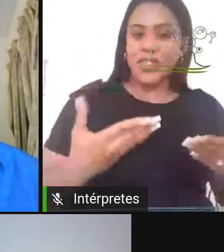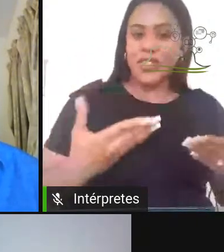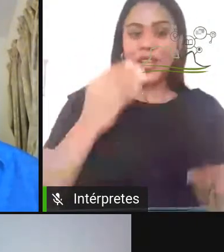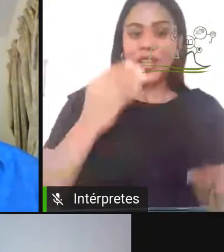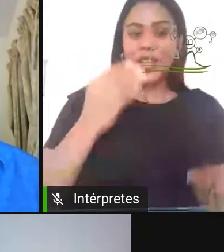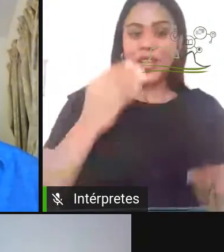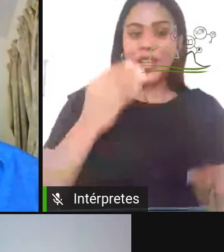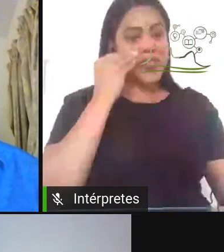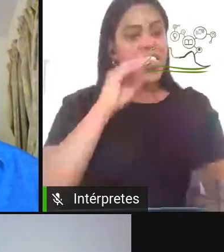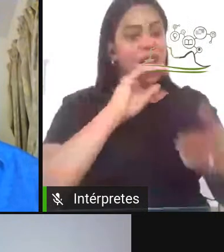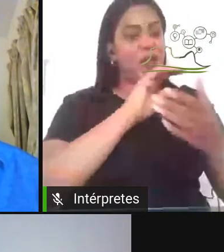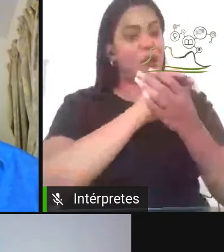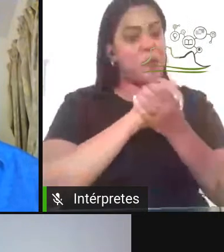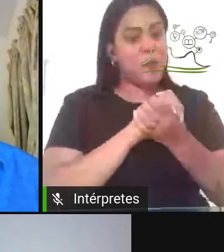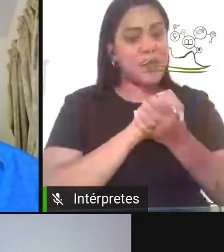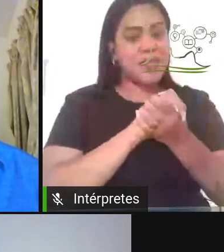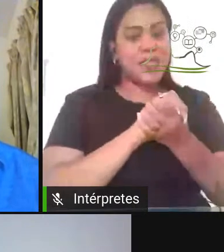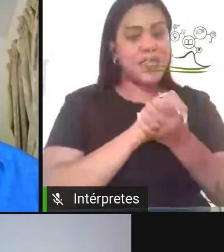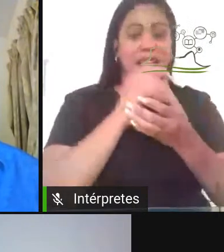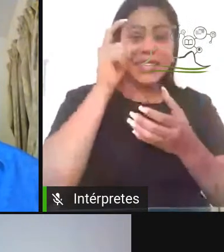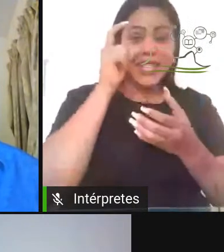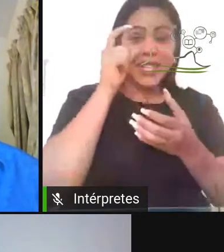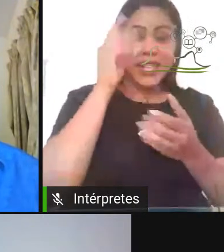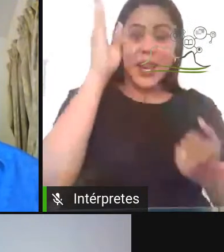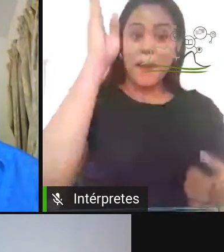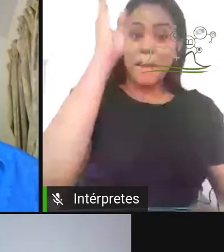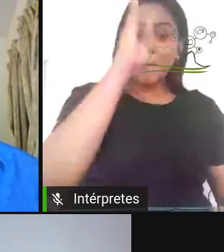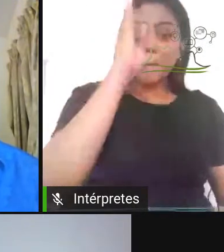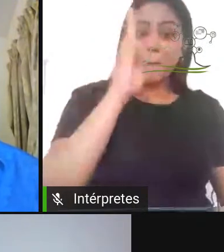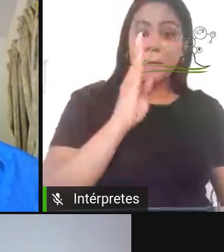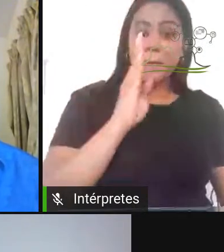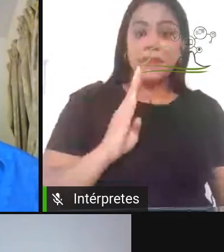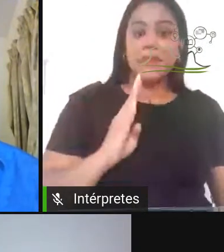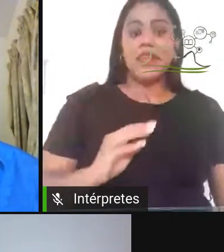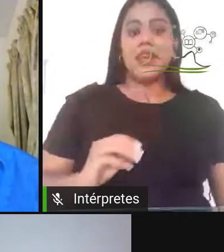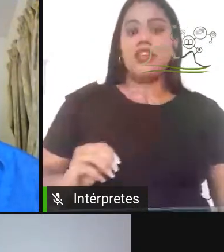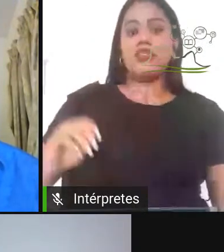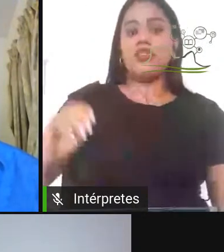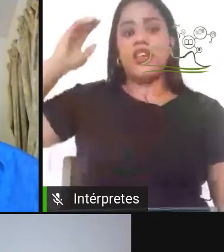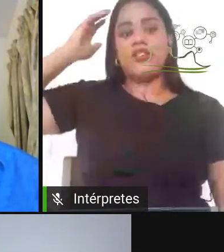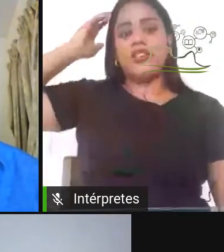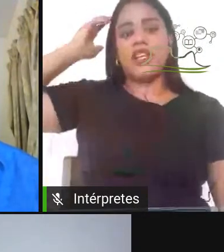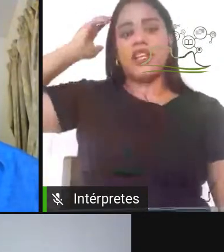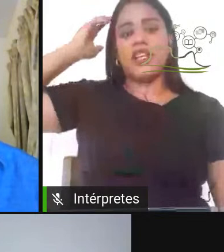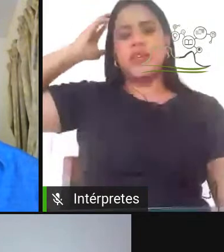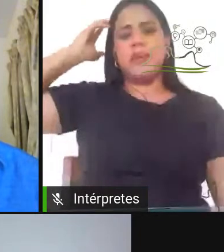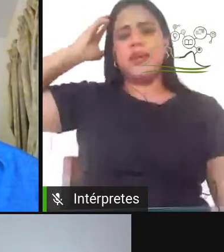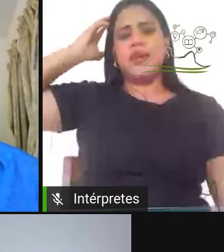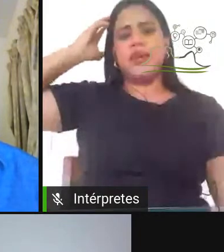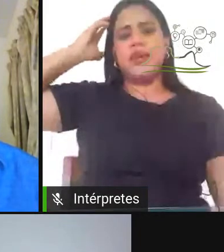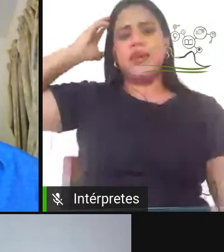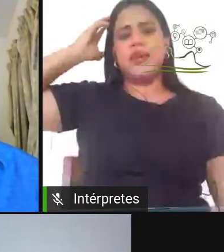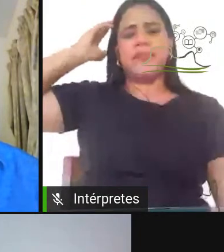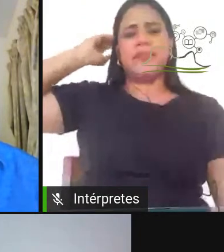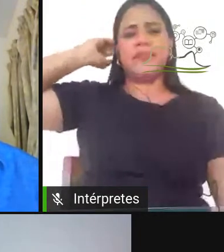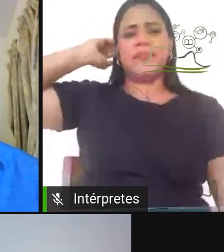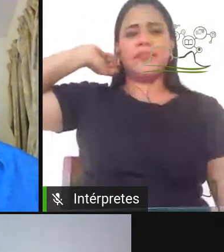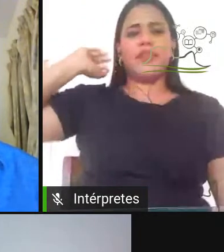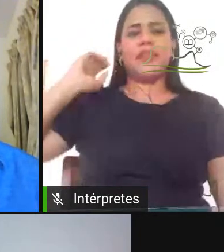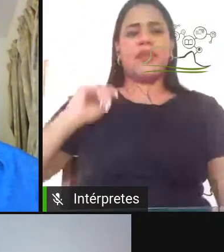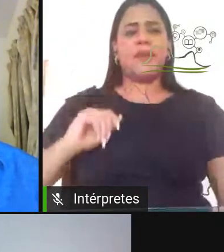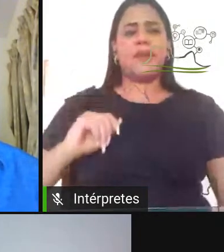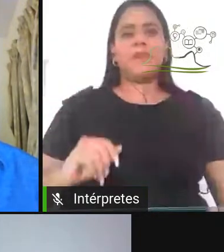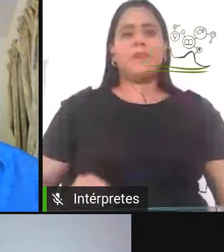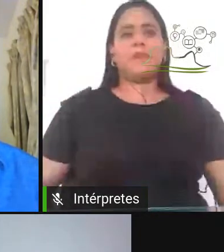no Brasil e cumprimentar o restante painel também. É de facto uma honra estar aqui no meio de